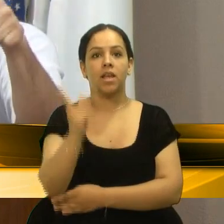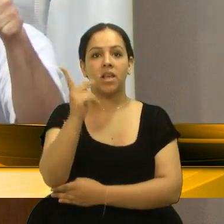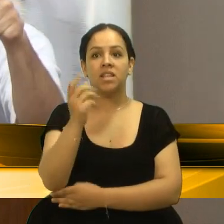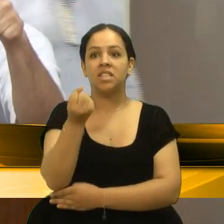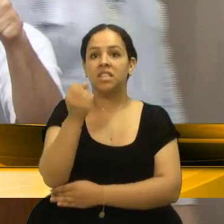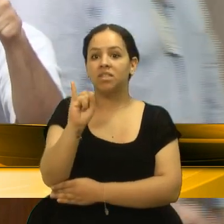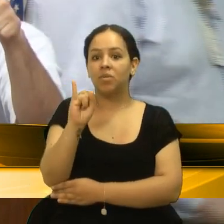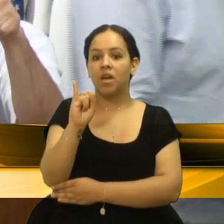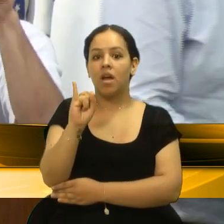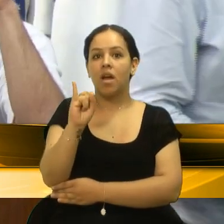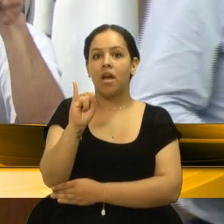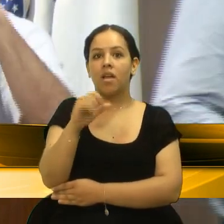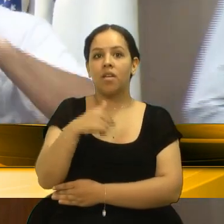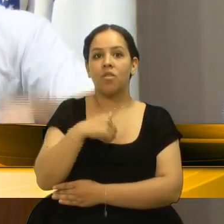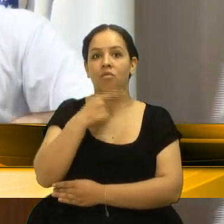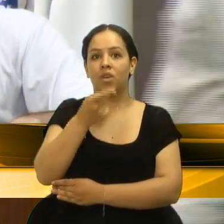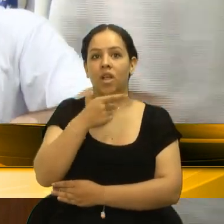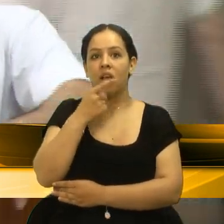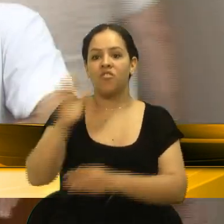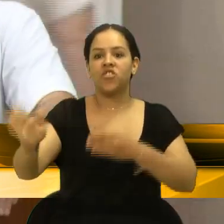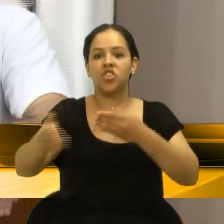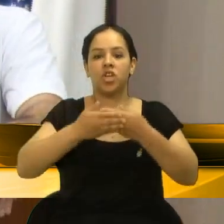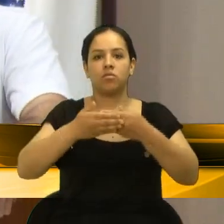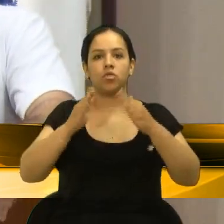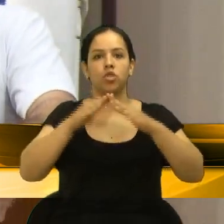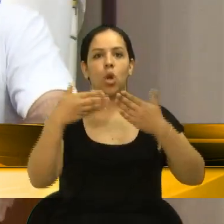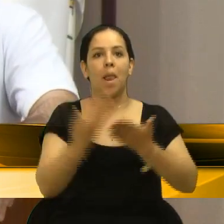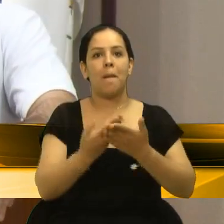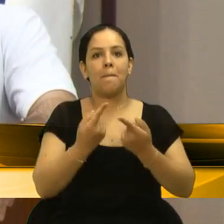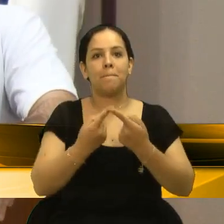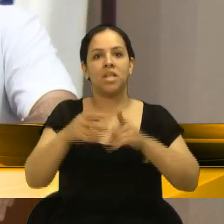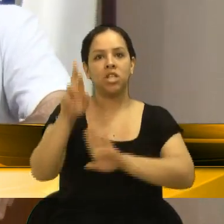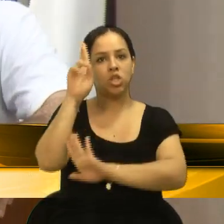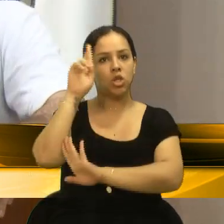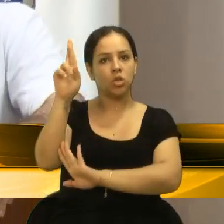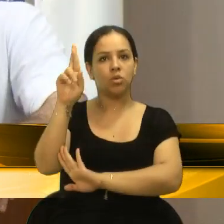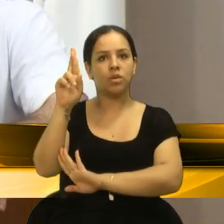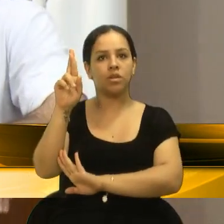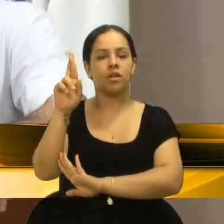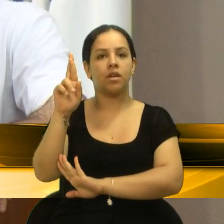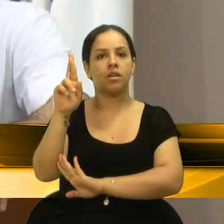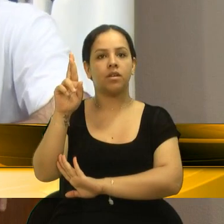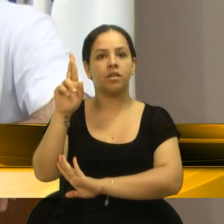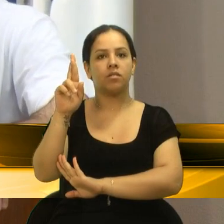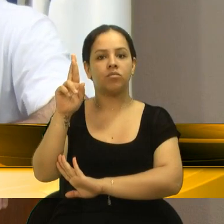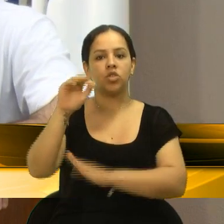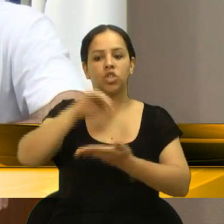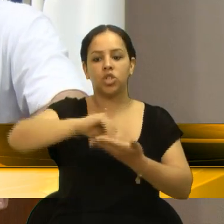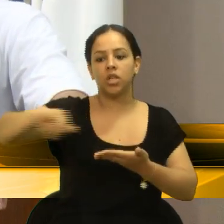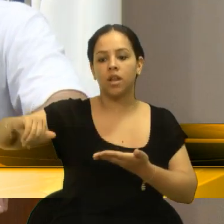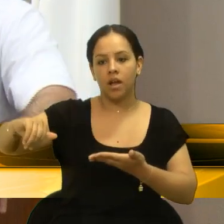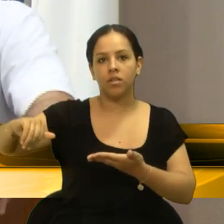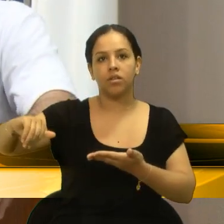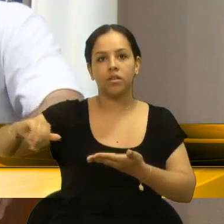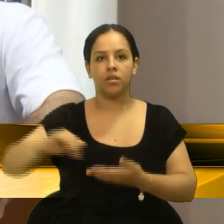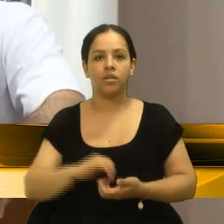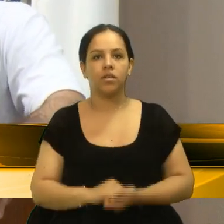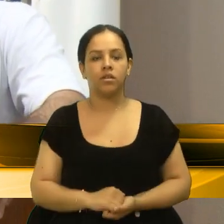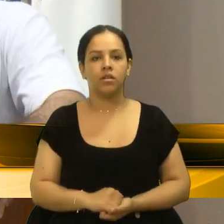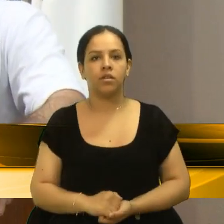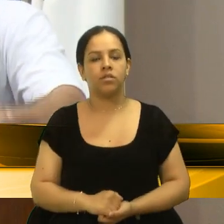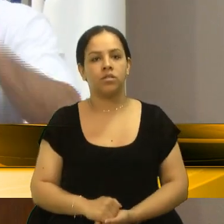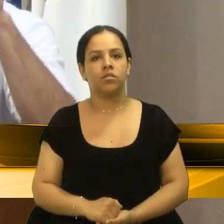tribuna, ia ser fechada a escola, mas a diretora foi retalhada e foi exonerada do cargo. Voto pelas